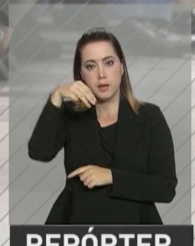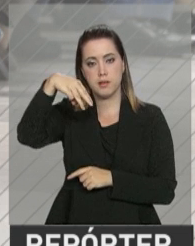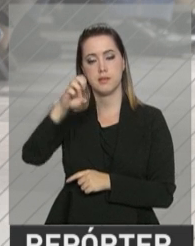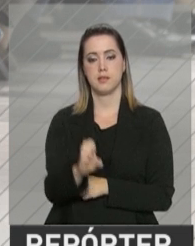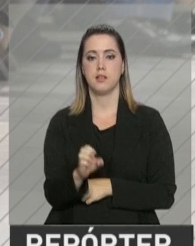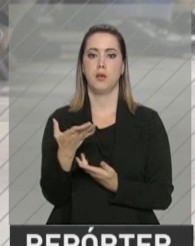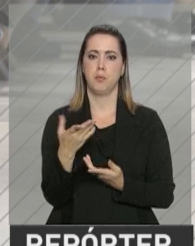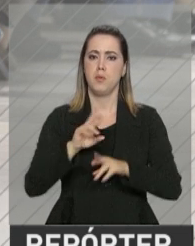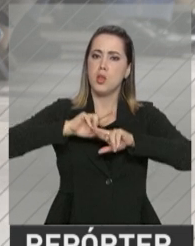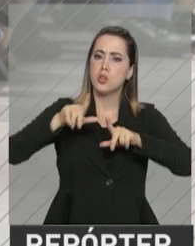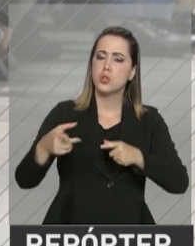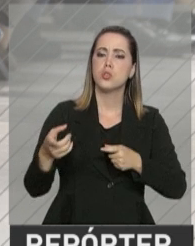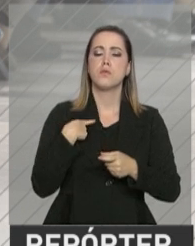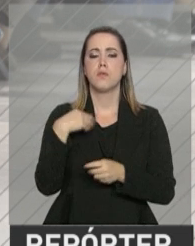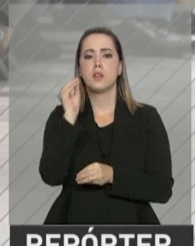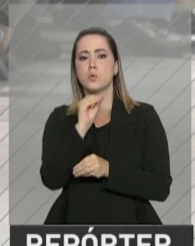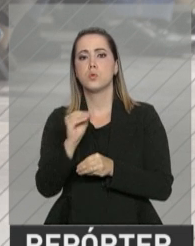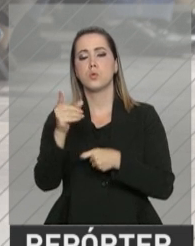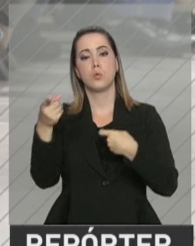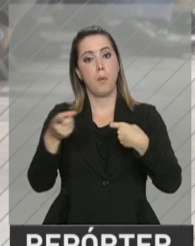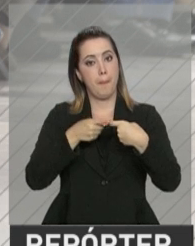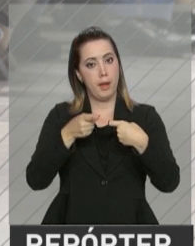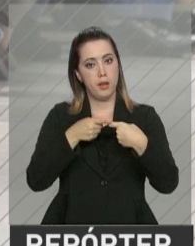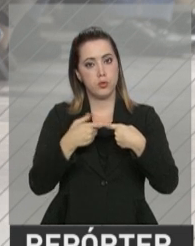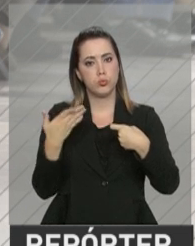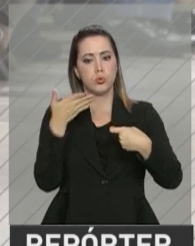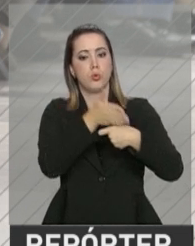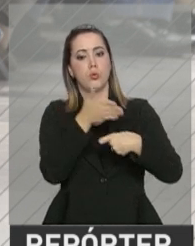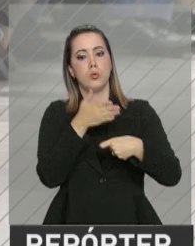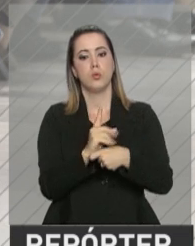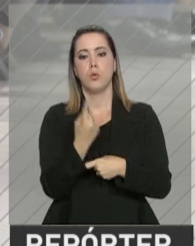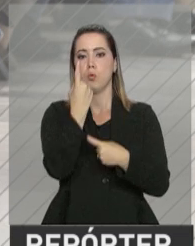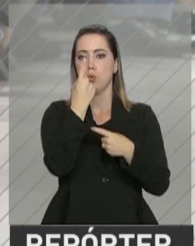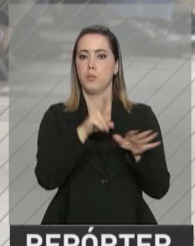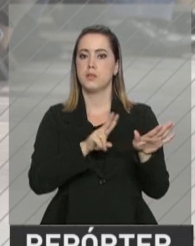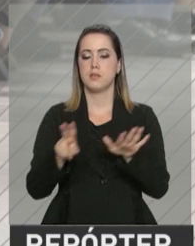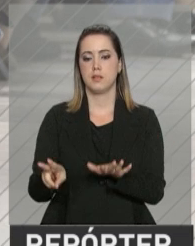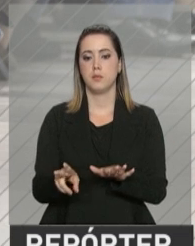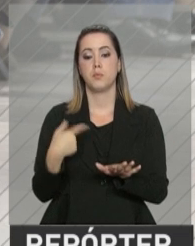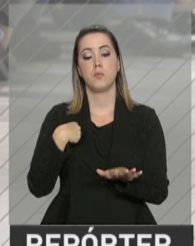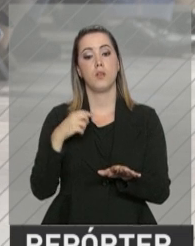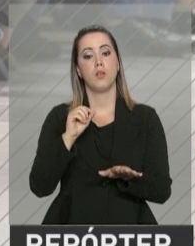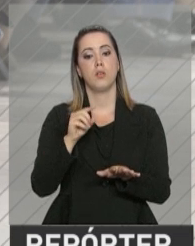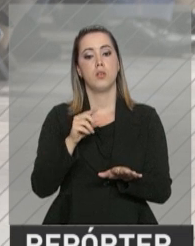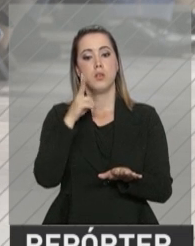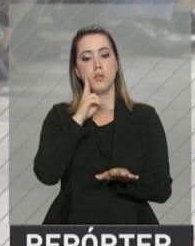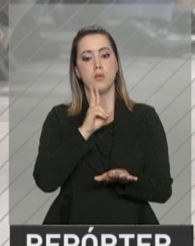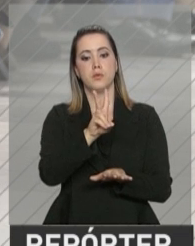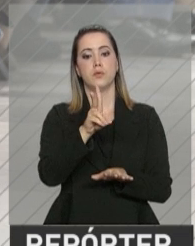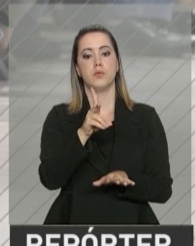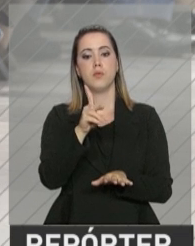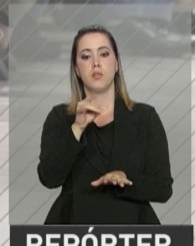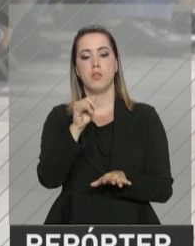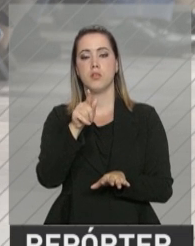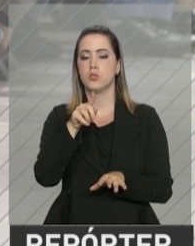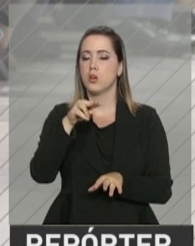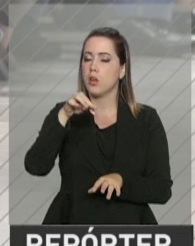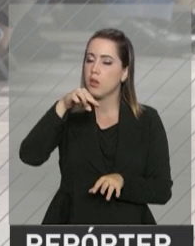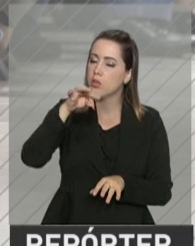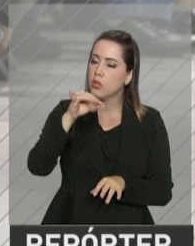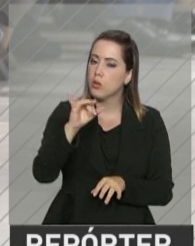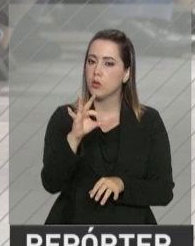pediatria, ginecologia e odontologia, podem ser realizadas em 1 semana. Serviços diagnósticos, de terapia e de